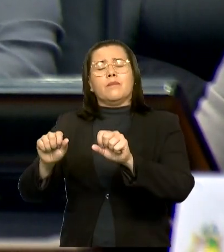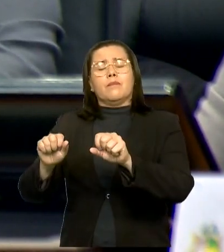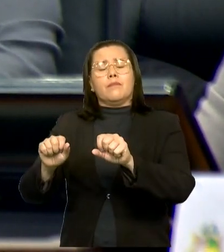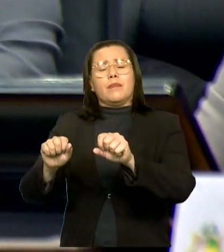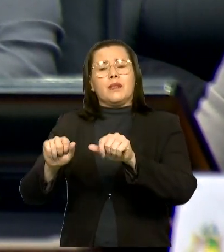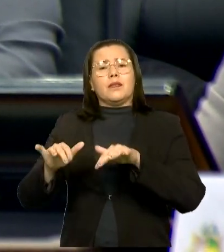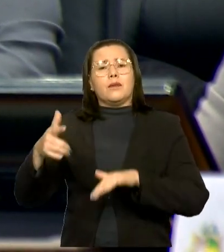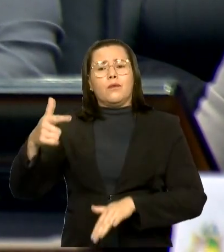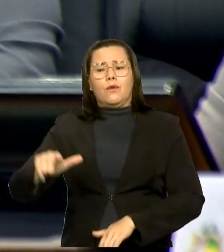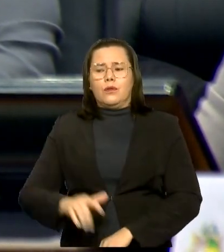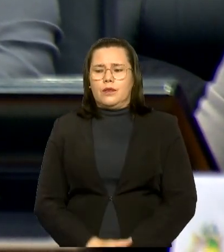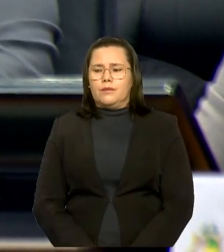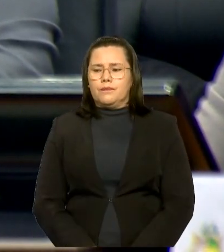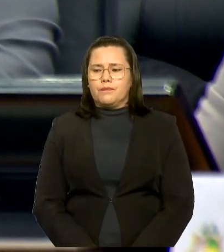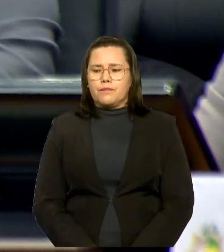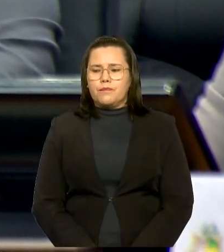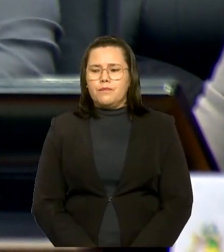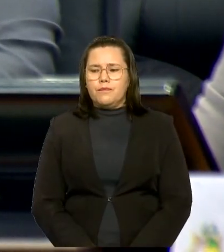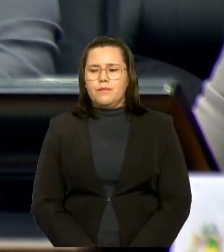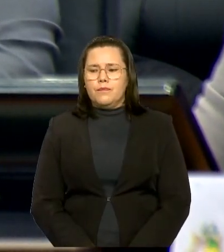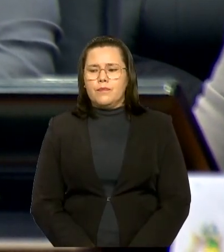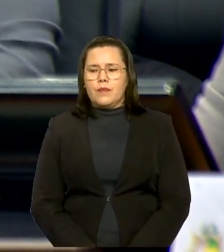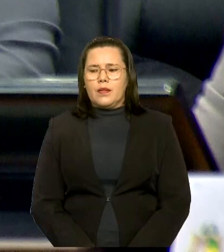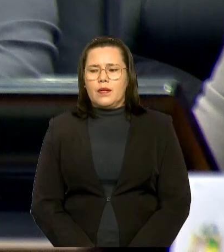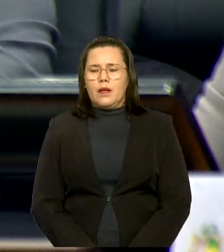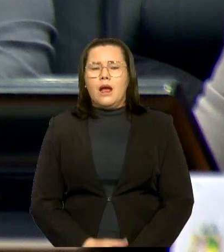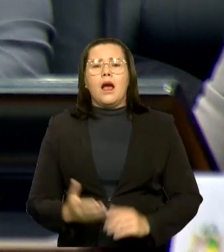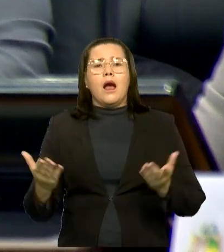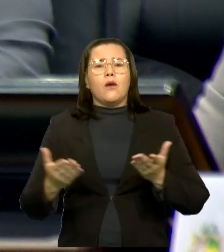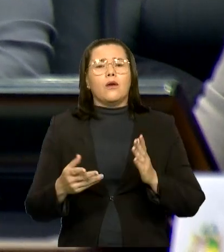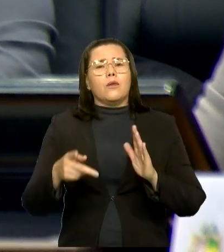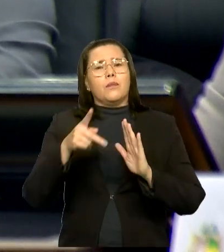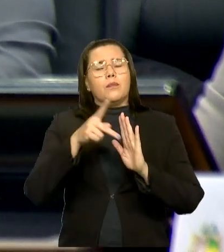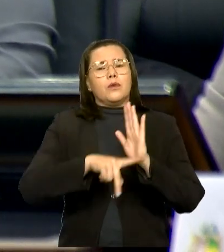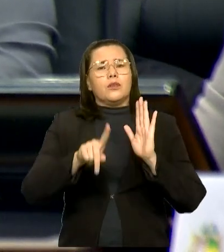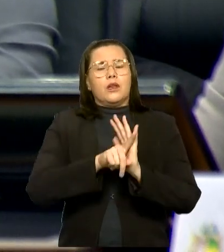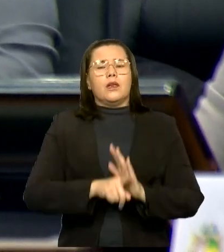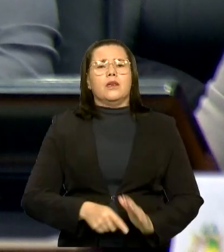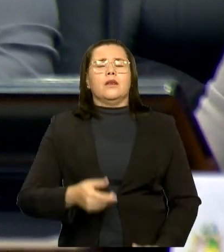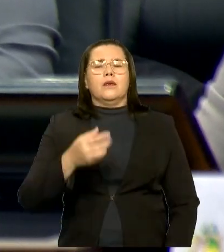1035/2023 da Comissão de Constituição, Justiça e Cidadania, em redação final ao projeto de lei número